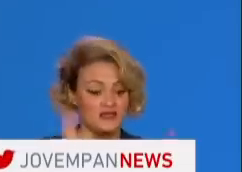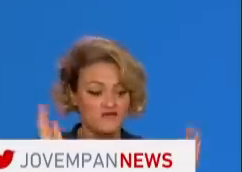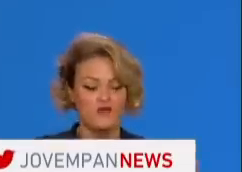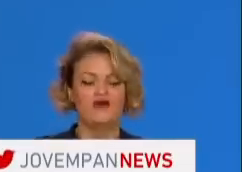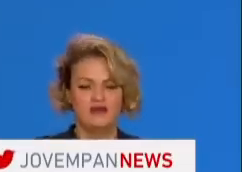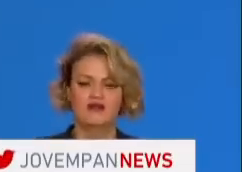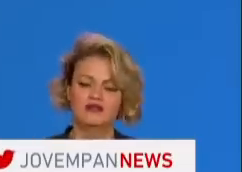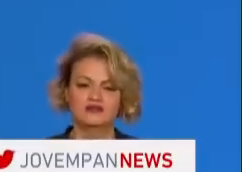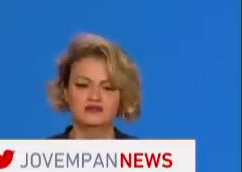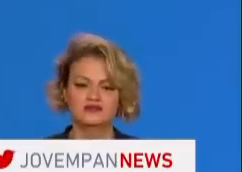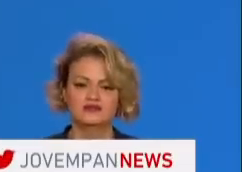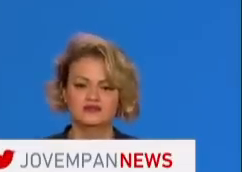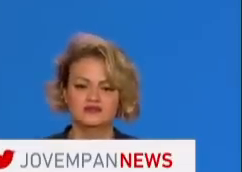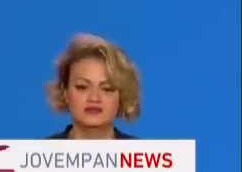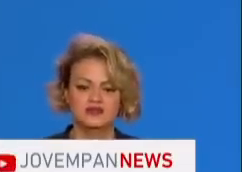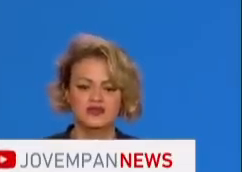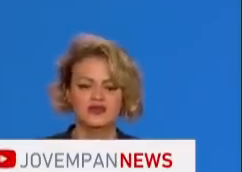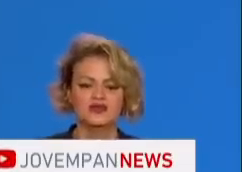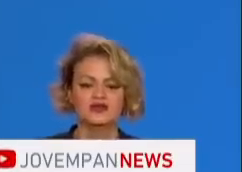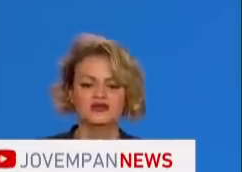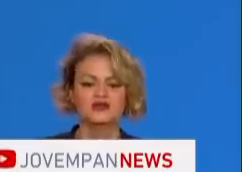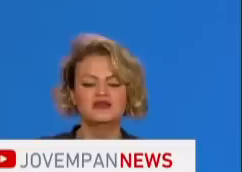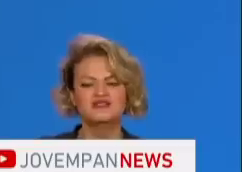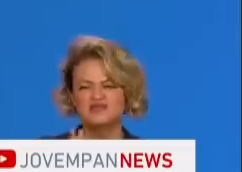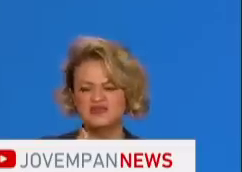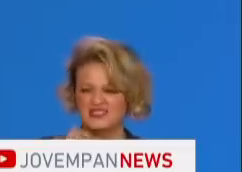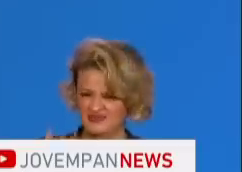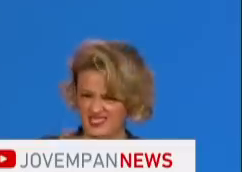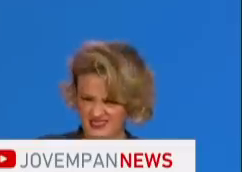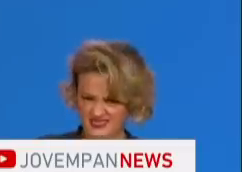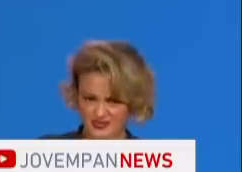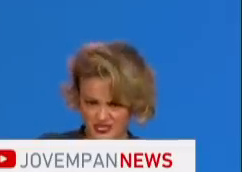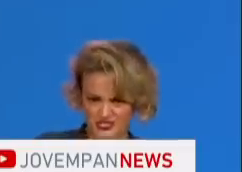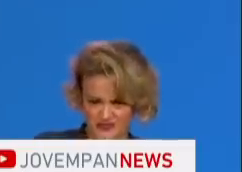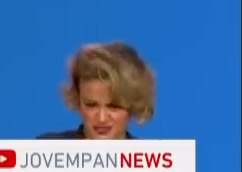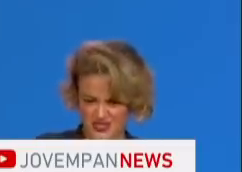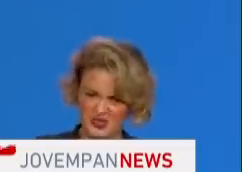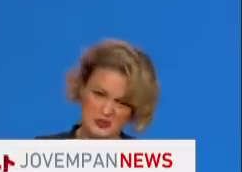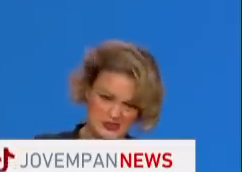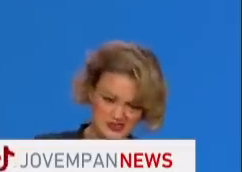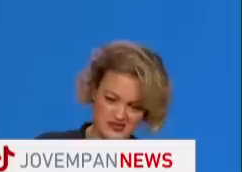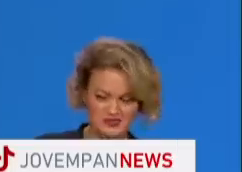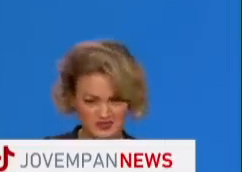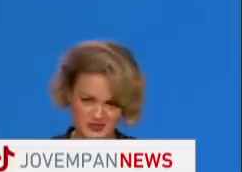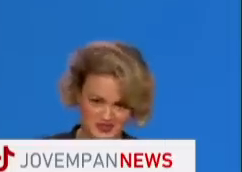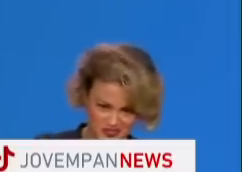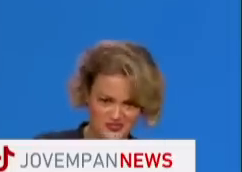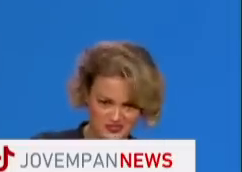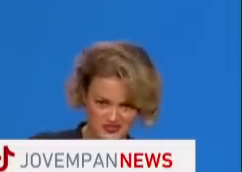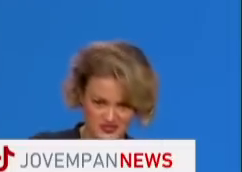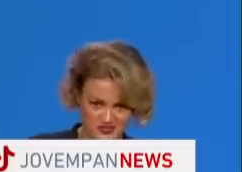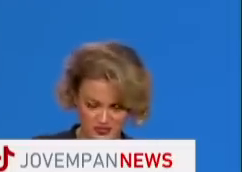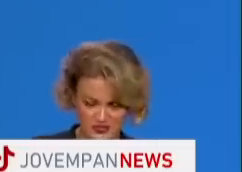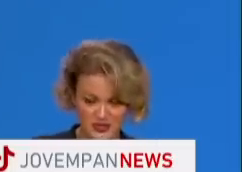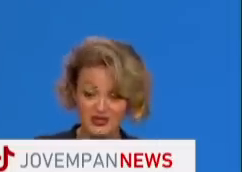meta. Você deve ter também uns 3 anos de mandato ainda, ou 2 anos e pouco de mandato. Nós